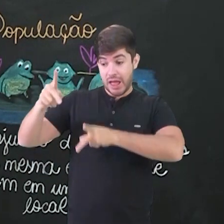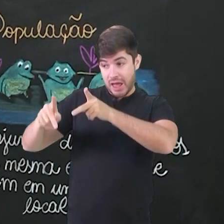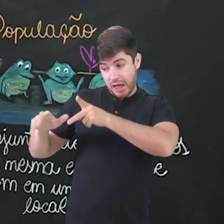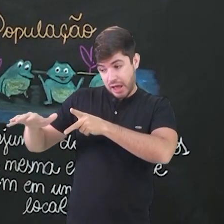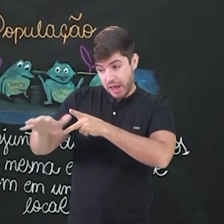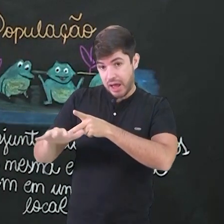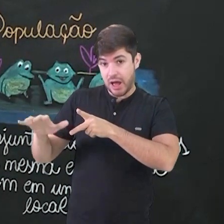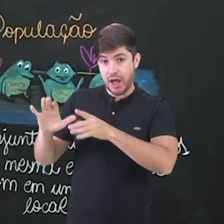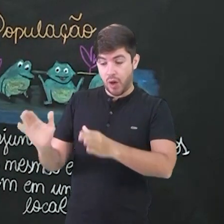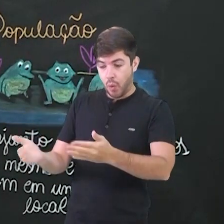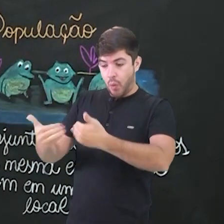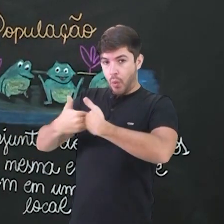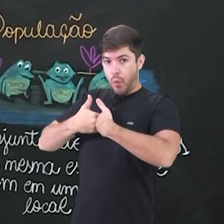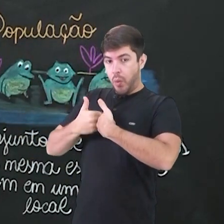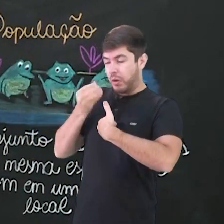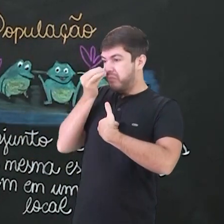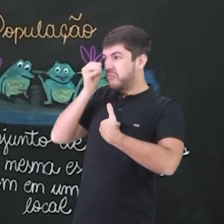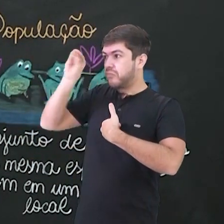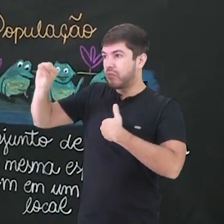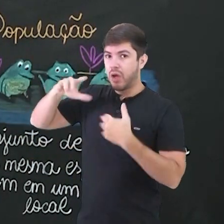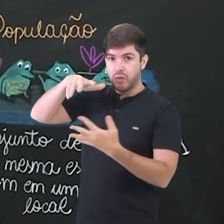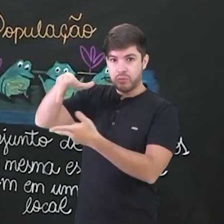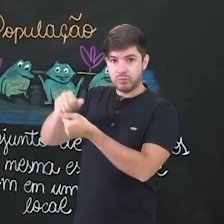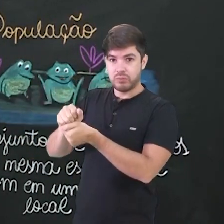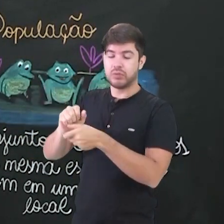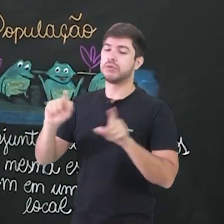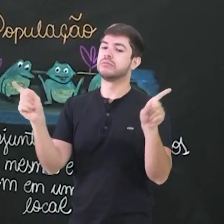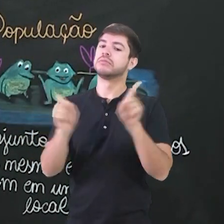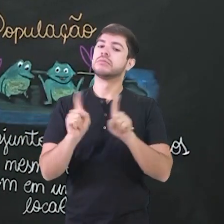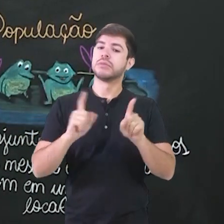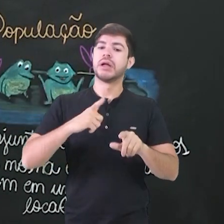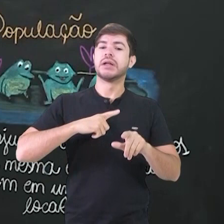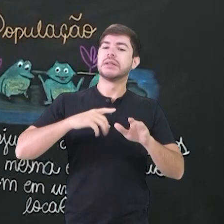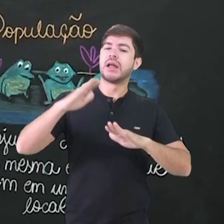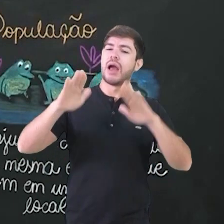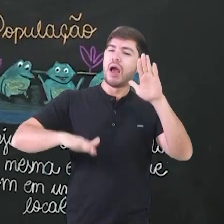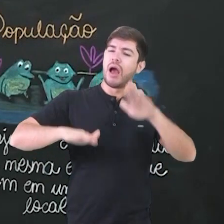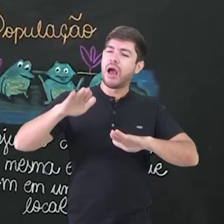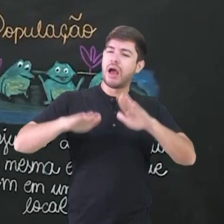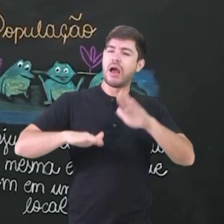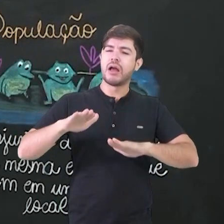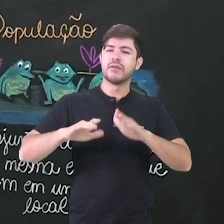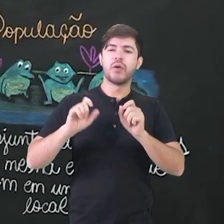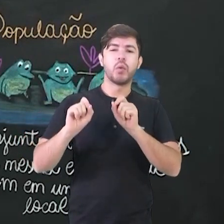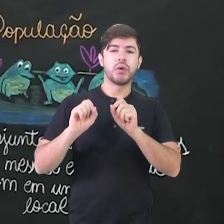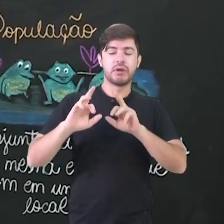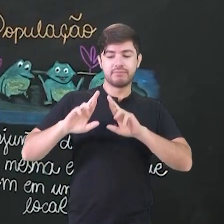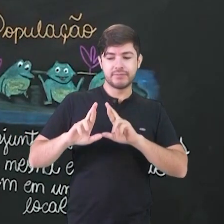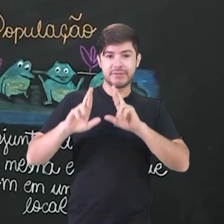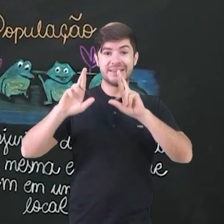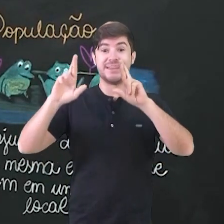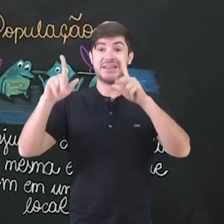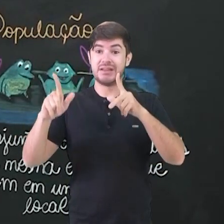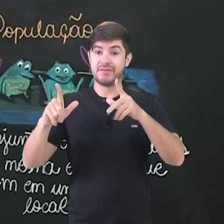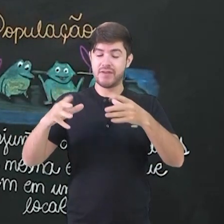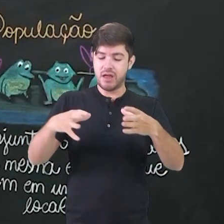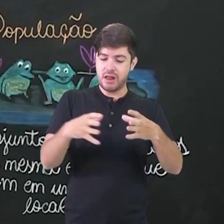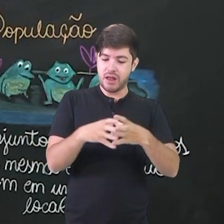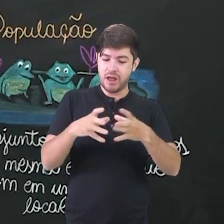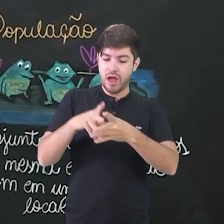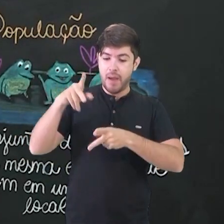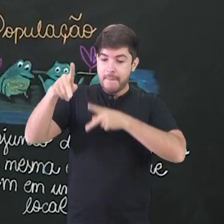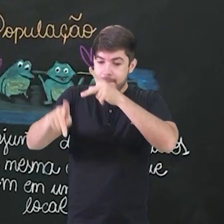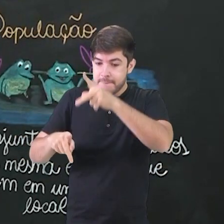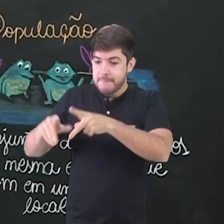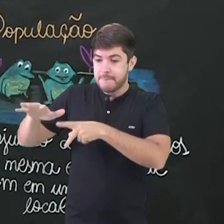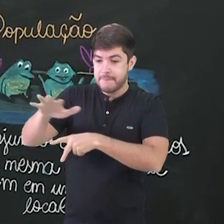população ela está isolada do mundo? Não. Já conversamos que tem uma dinâmica ali. Agora, quando eu tenho diferentes